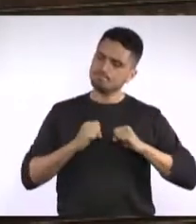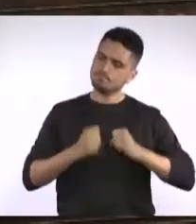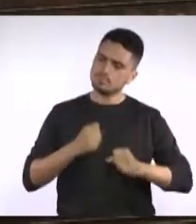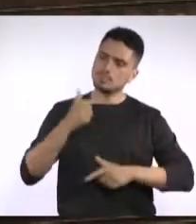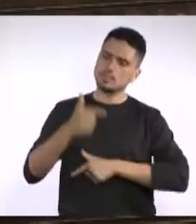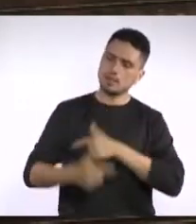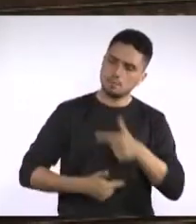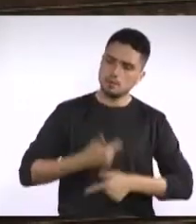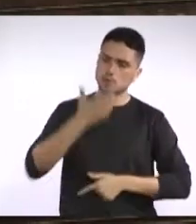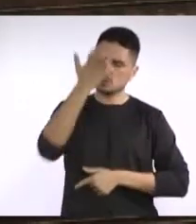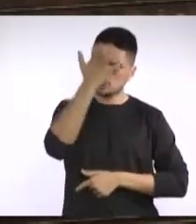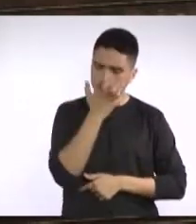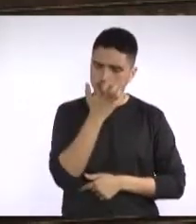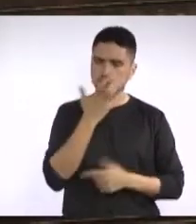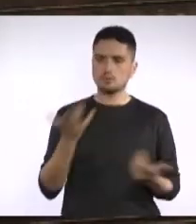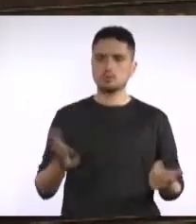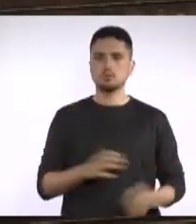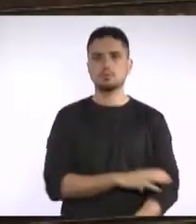deveria ser feito com o governo